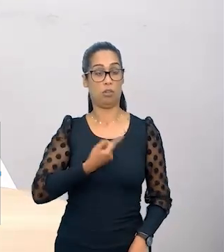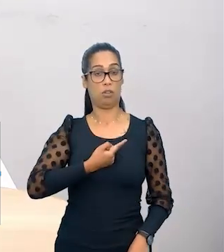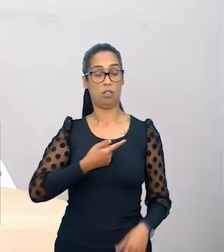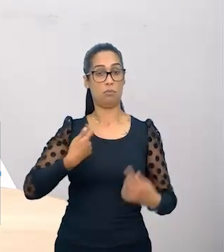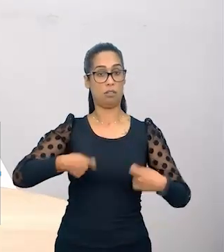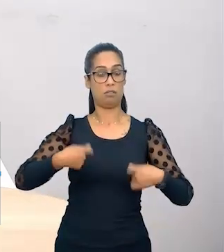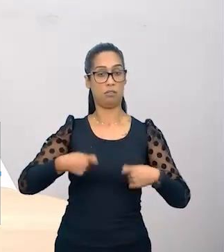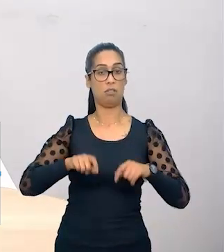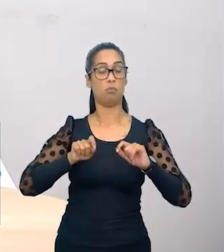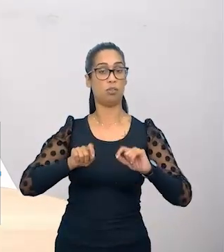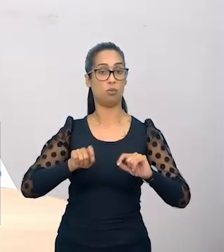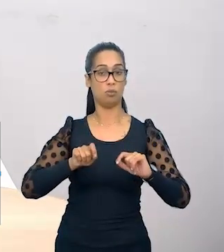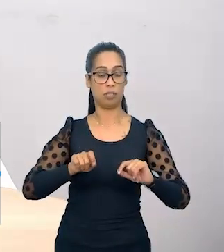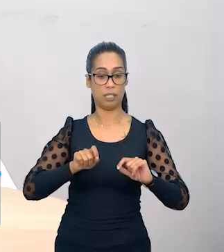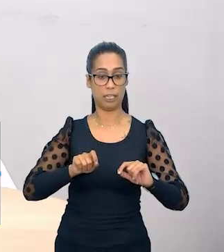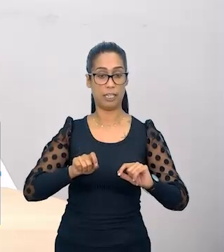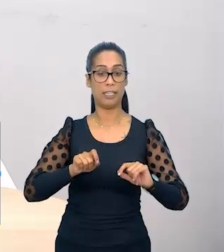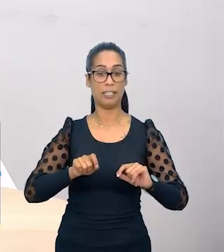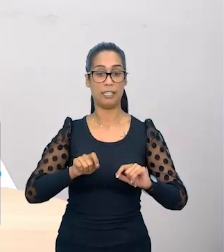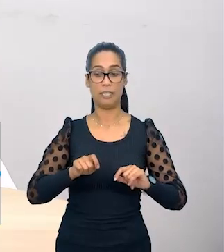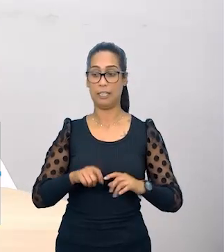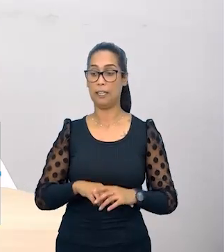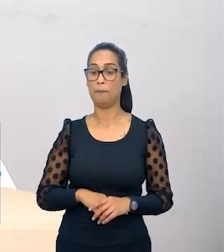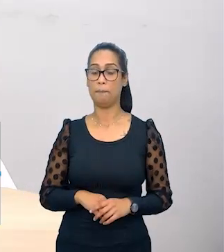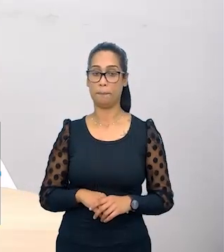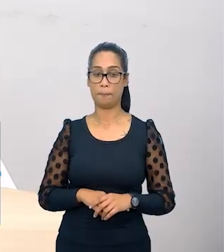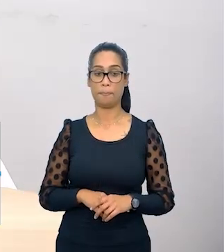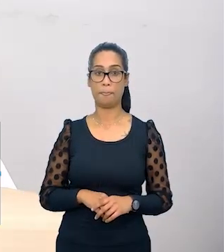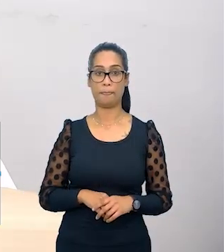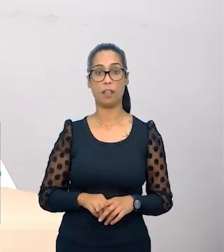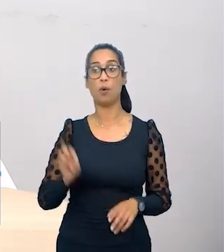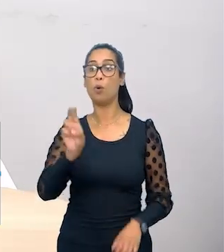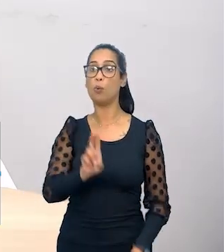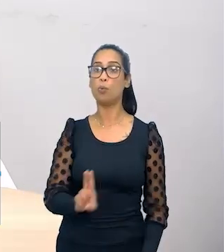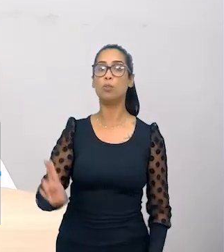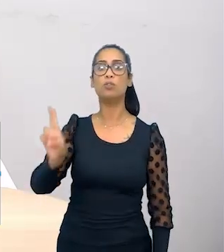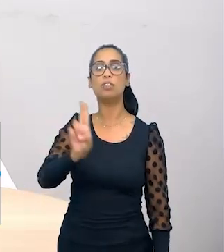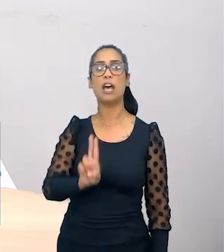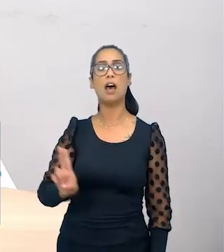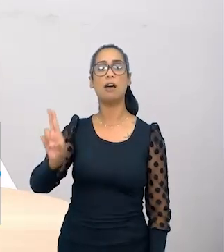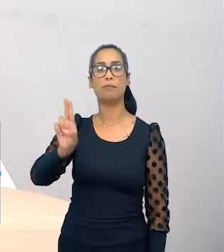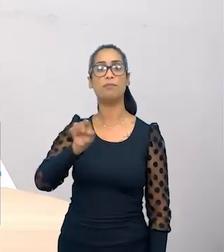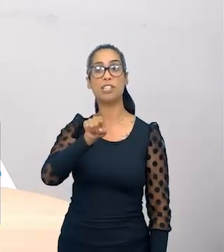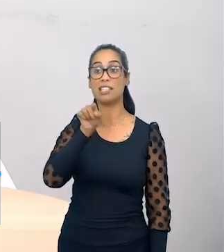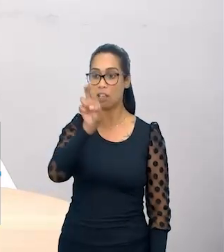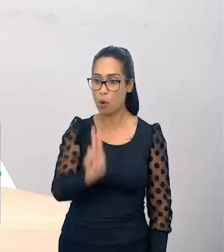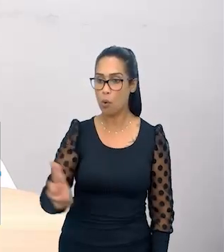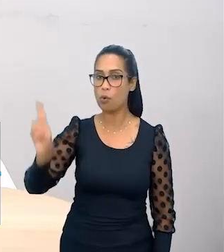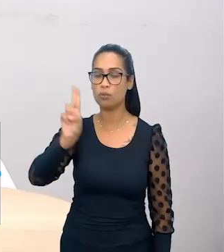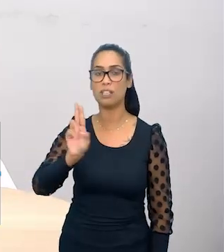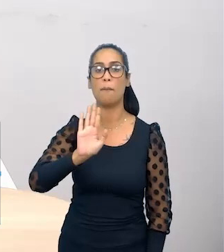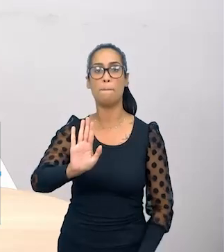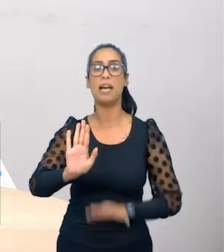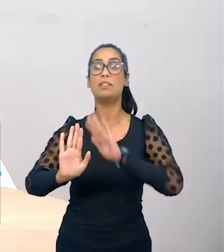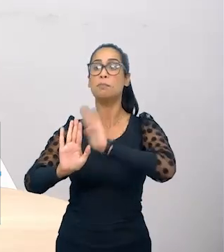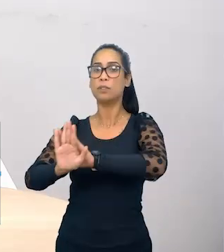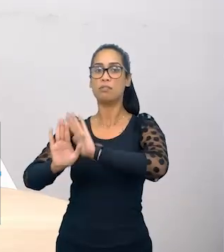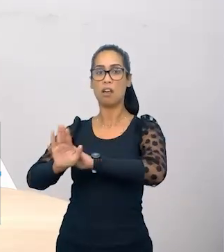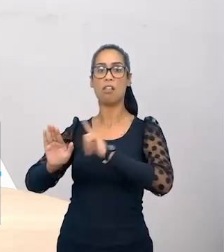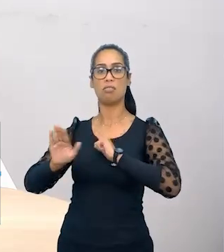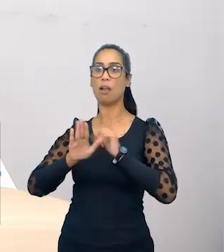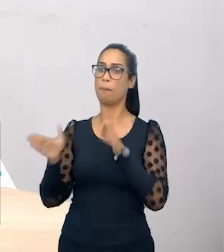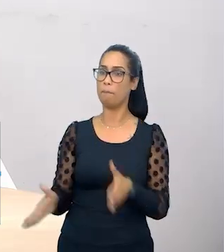dessa questão do consumo, né? E aí esse consumo leva ao lado econômico, a questão da produção, da distribuição.